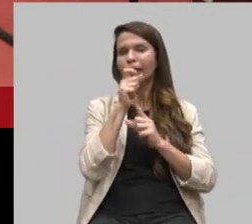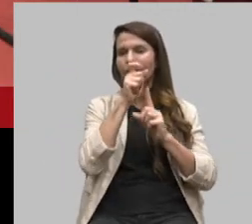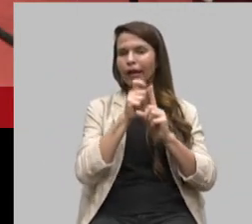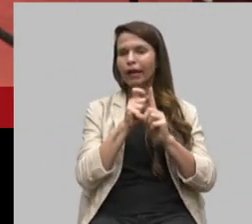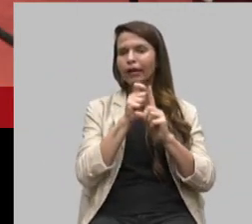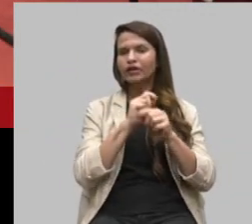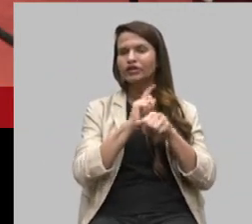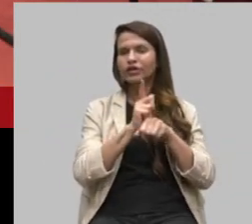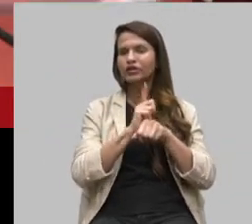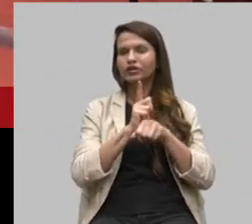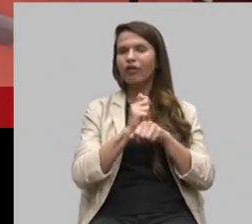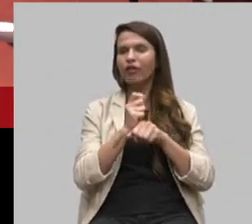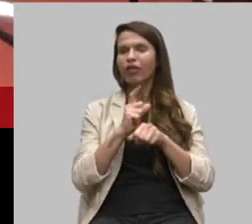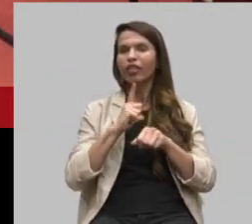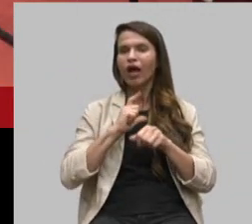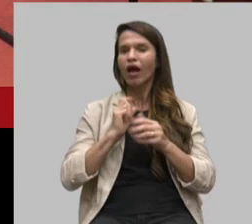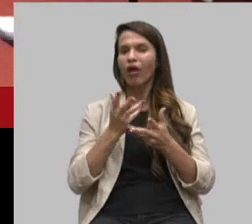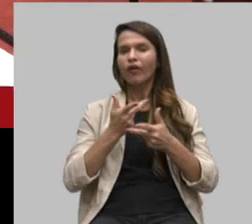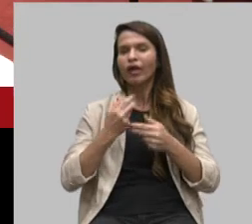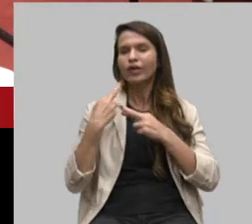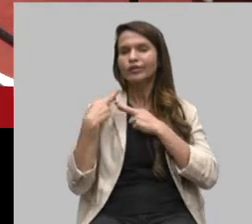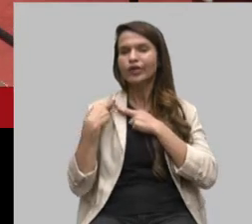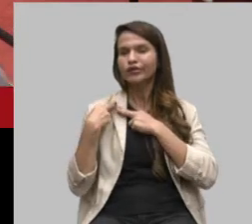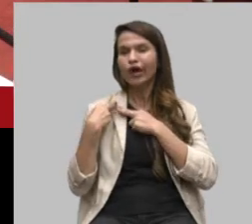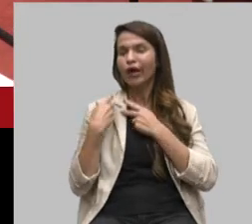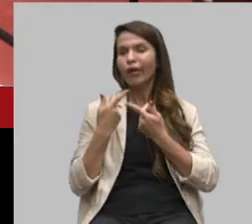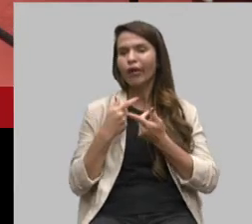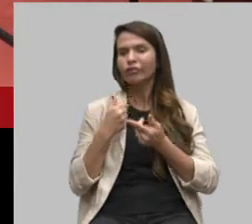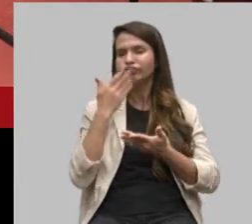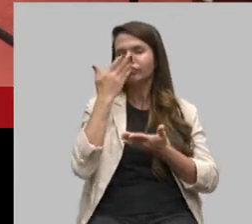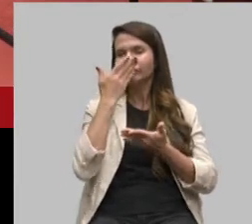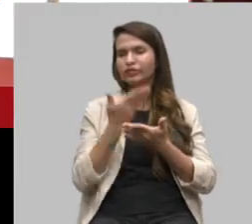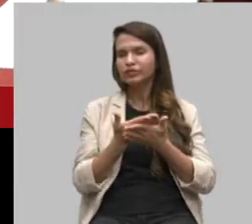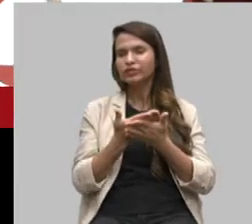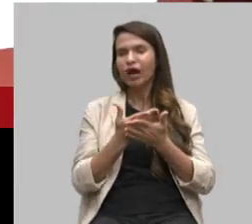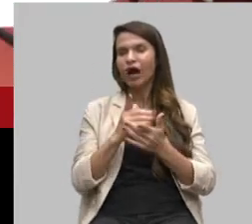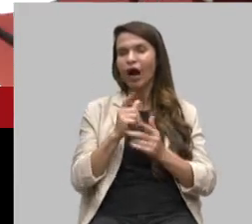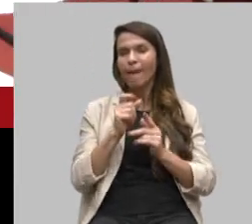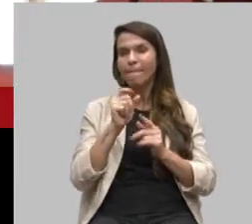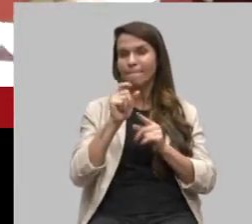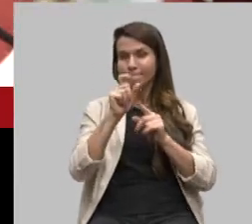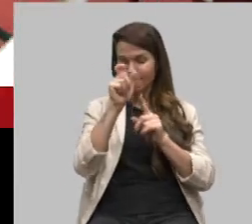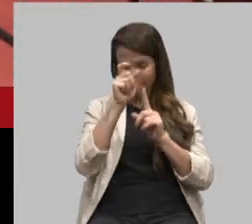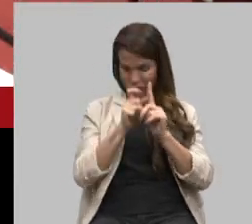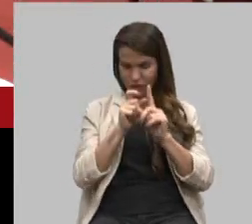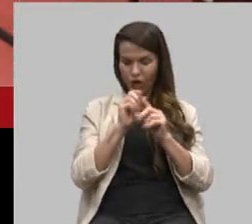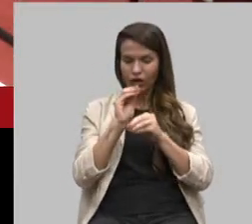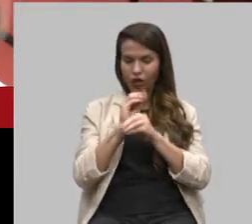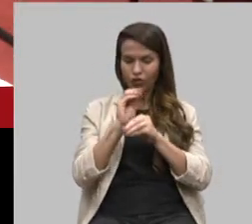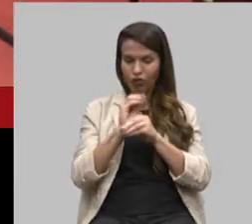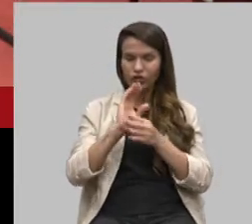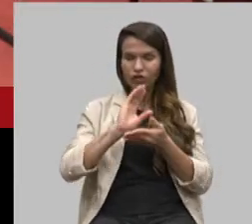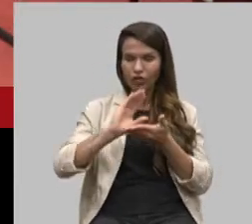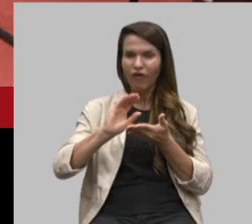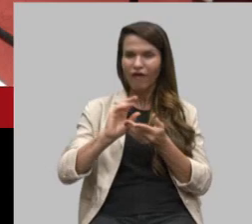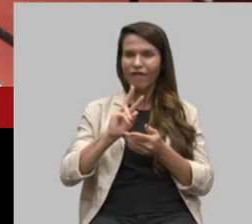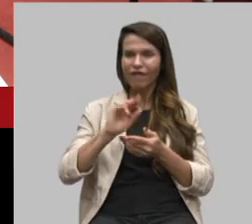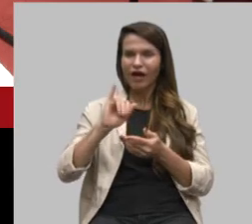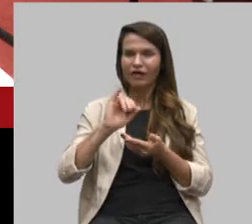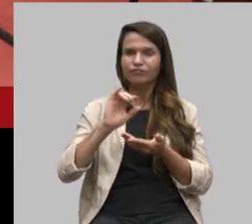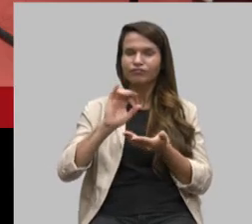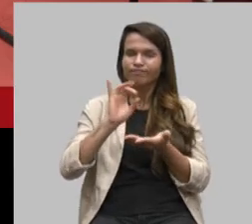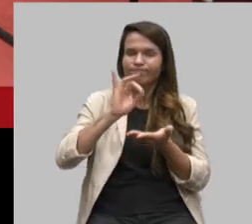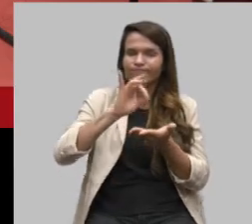eh qualificada e responsável Quem garante que quem eh cuida desses recursos vai realmente destinar